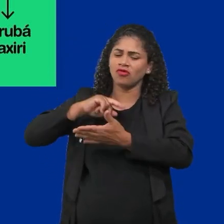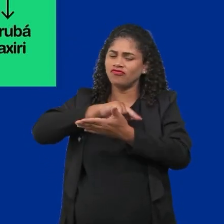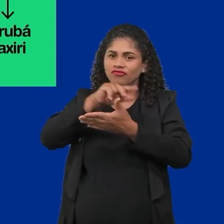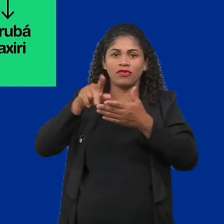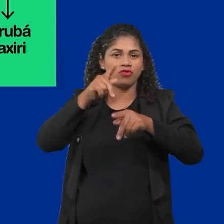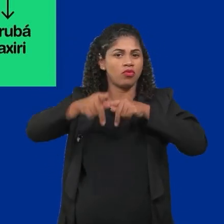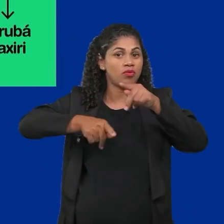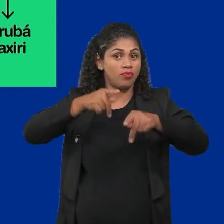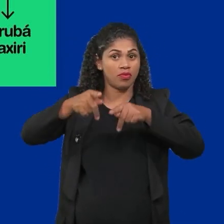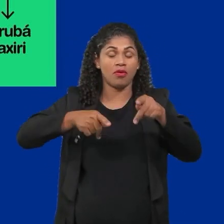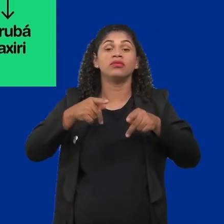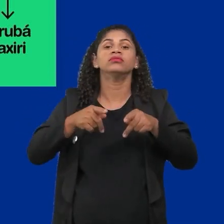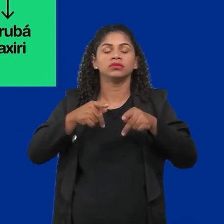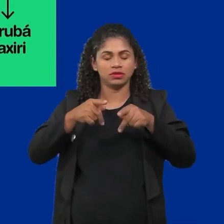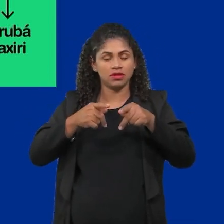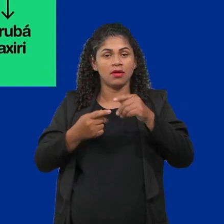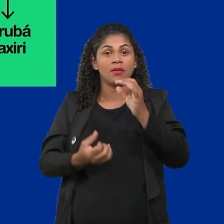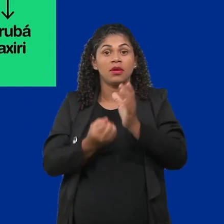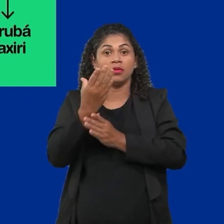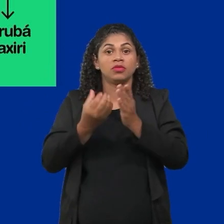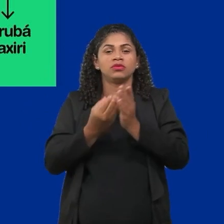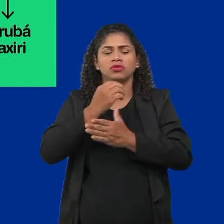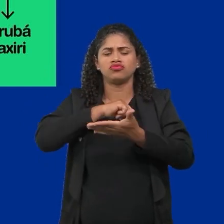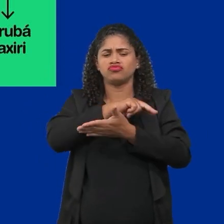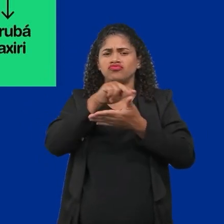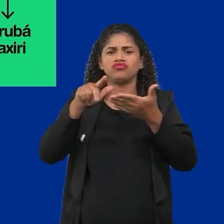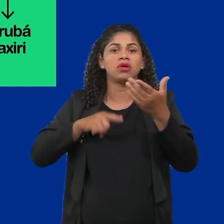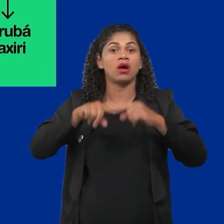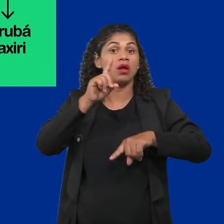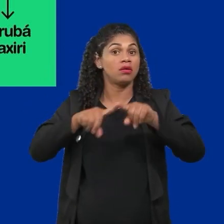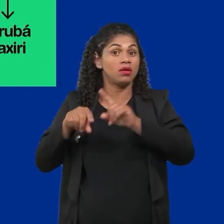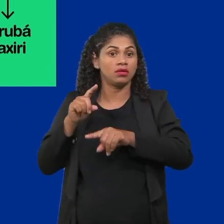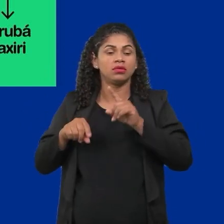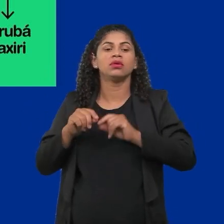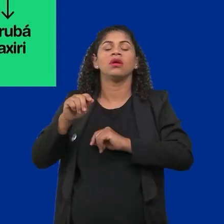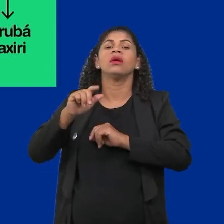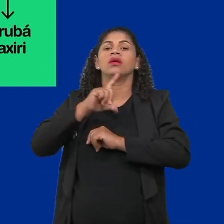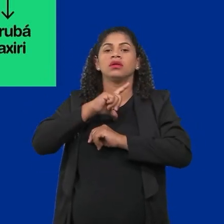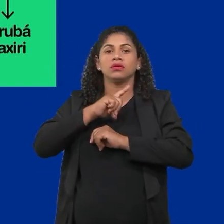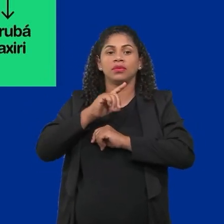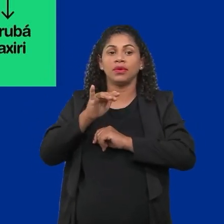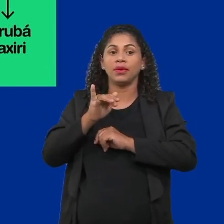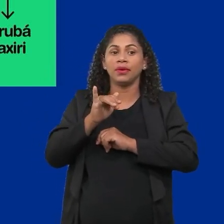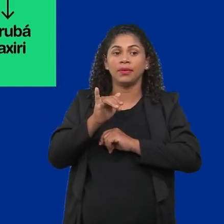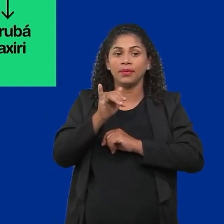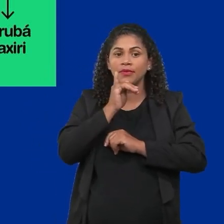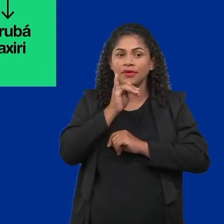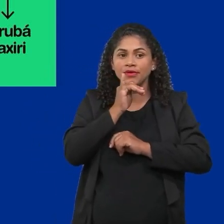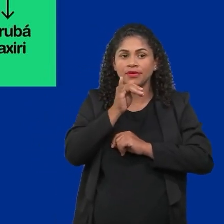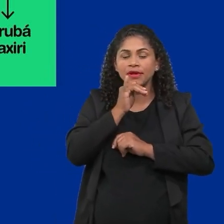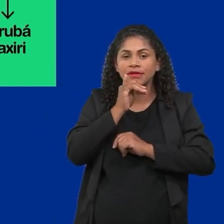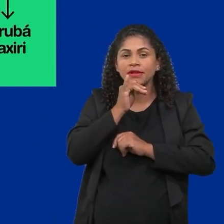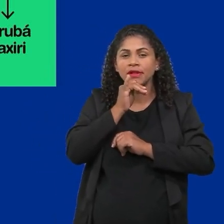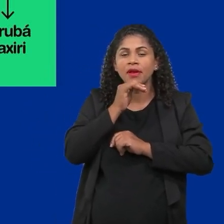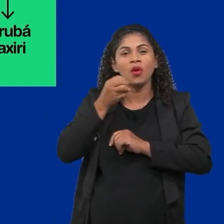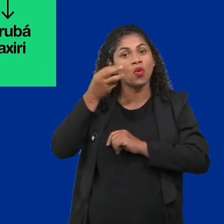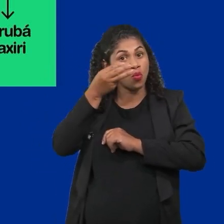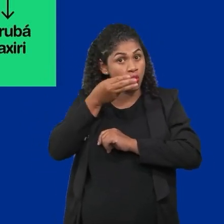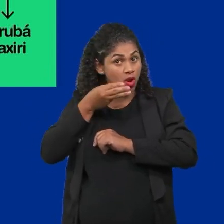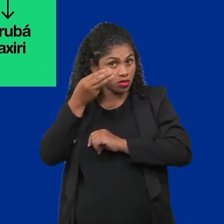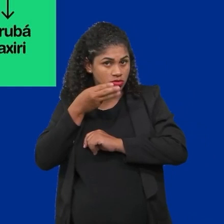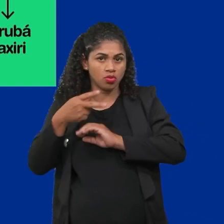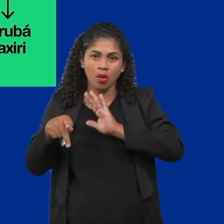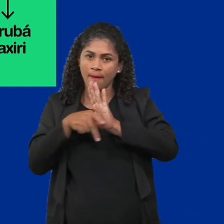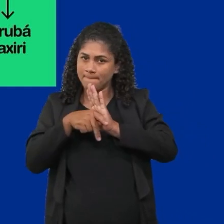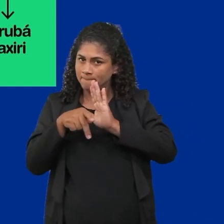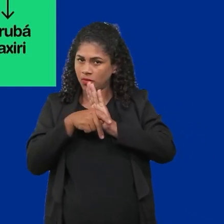de diversos produtos, né? Então, aqui, ó, a gente tem um exemplo, a glicose, né, então, que é o açúcar, né, o açúcar encontrado